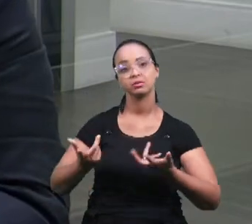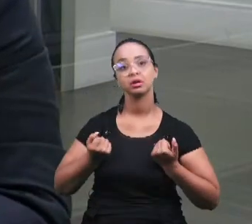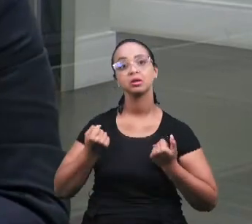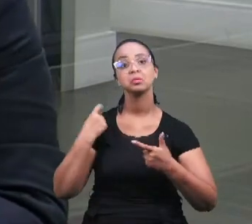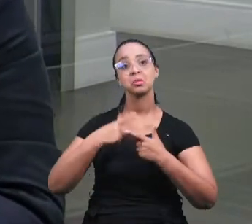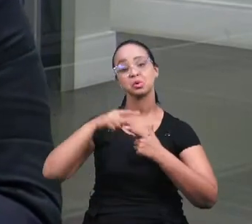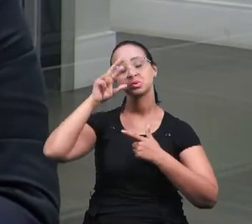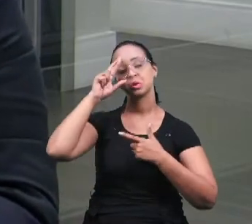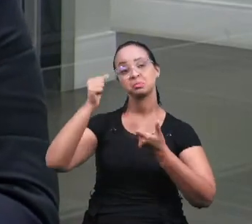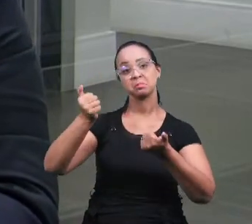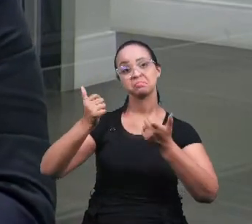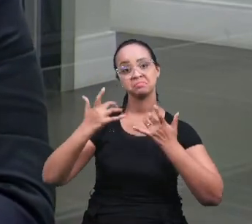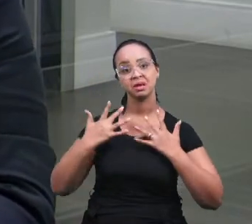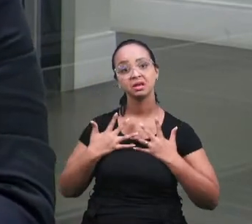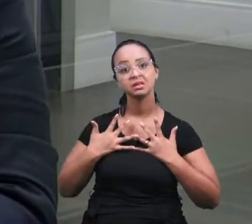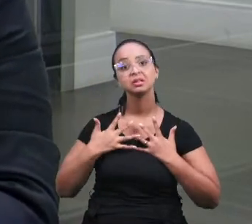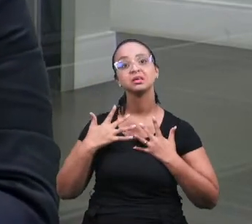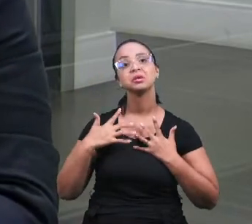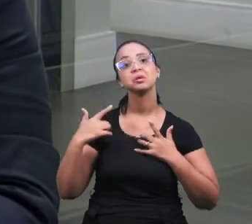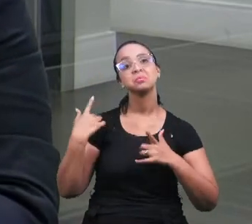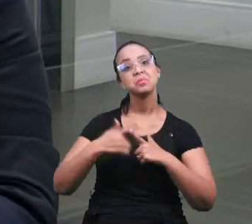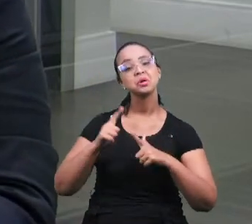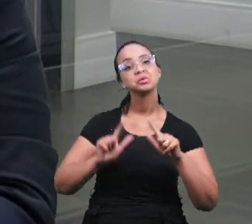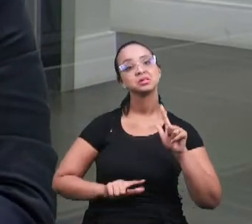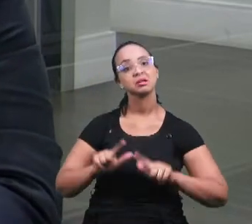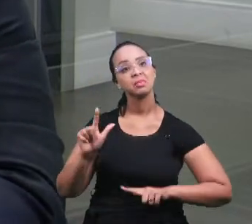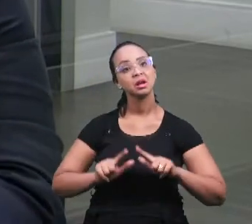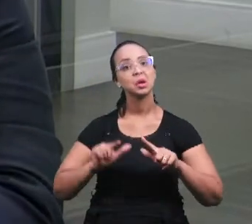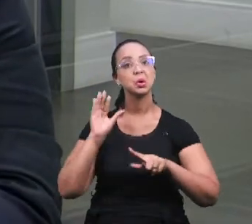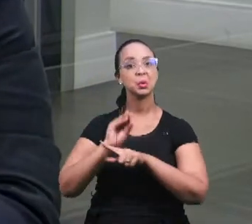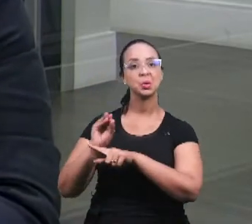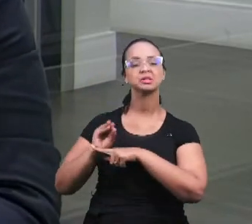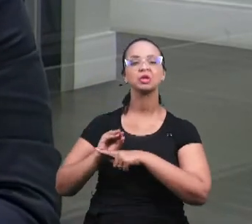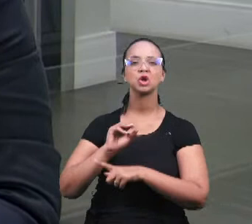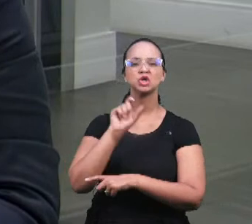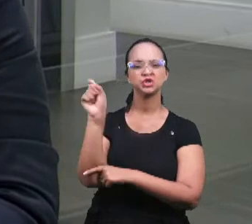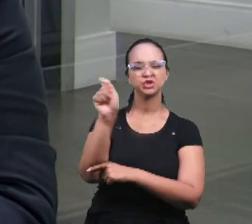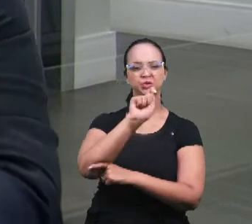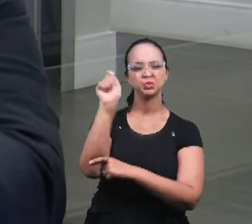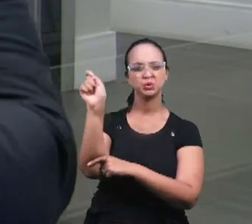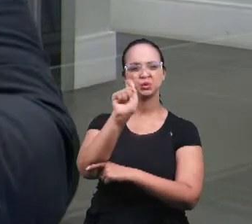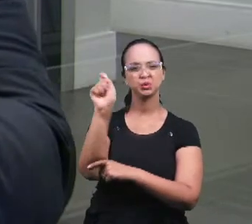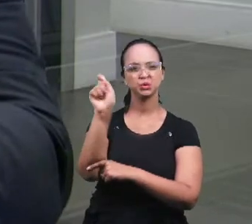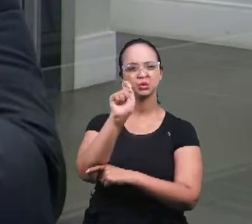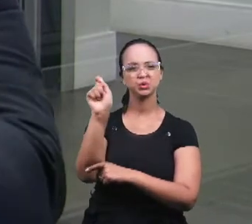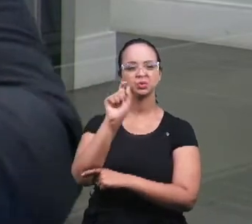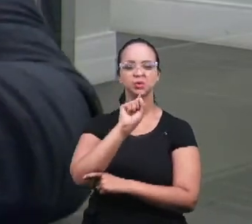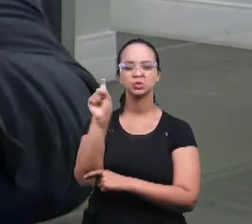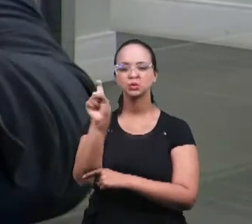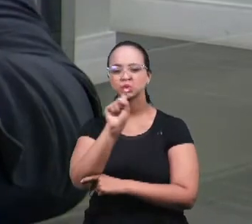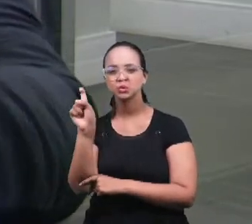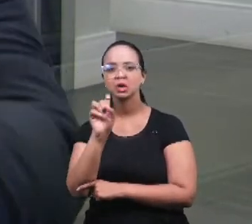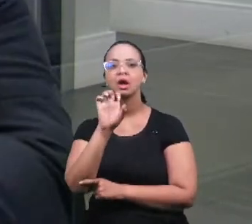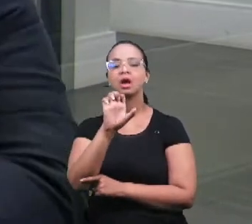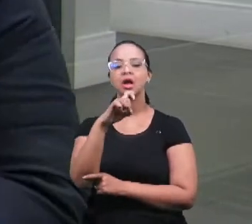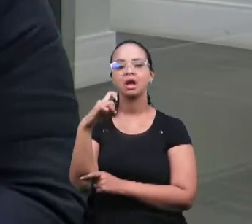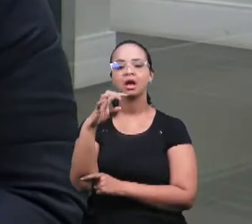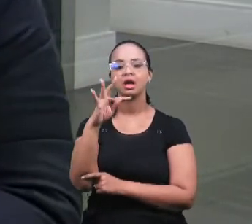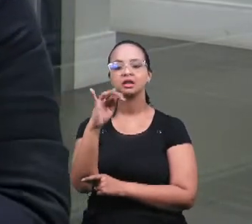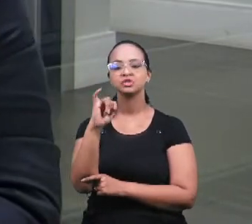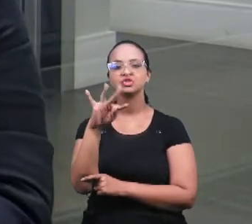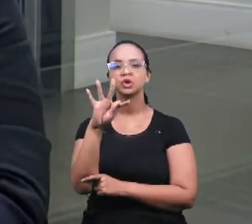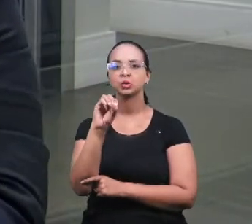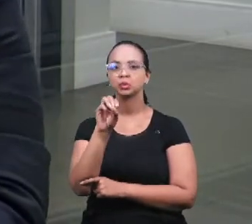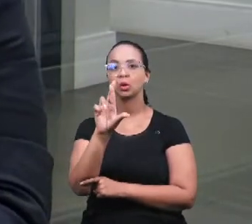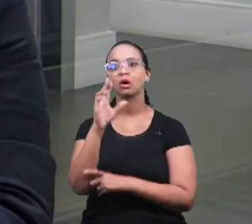me deu a bênção de durante muito tempo trabalhar tomando conta do extintor que ficava no templo, né? Então eu ficava no templo, graças a Deus nunca teve incêndio,